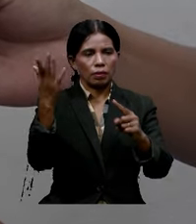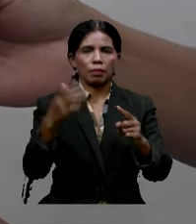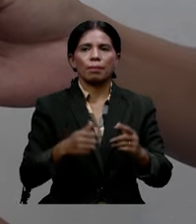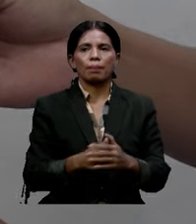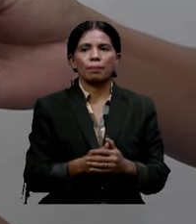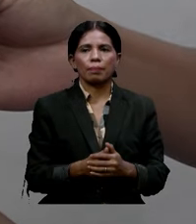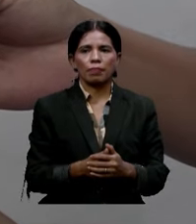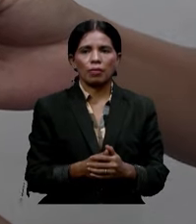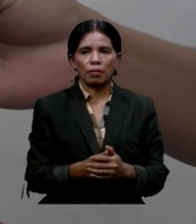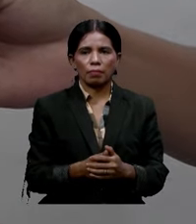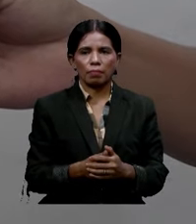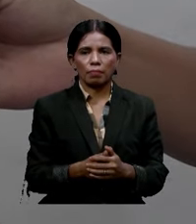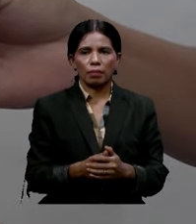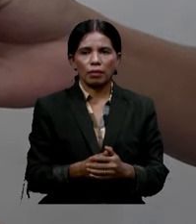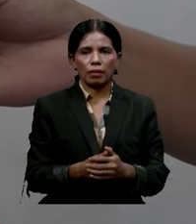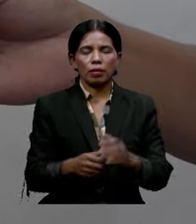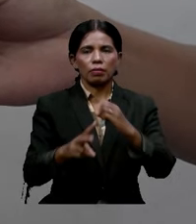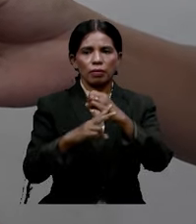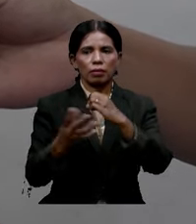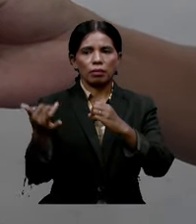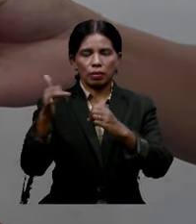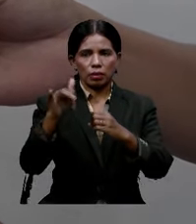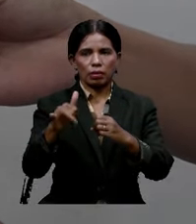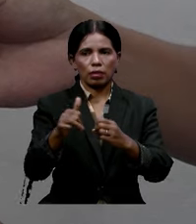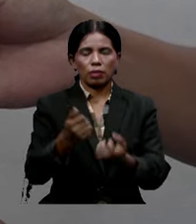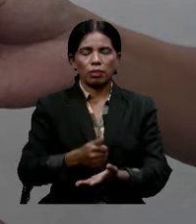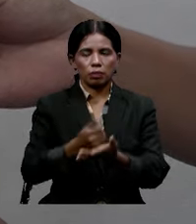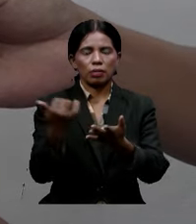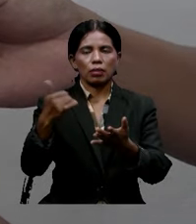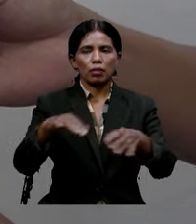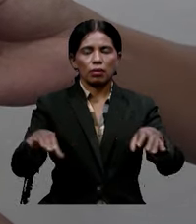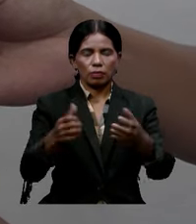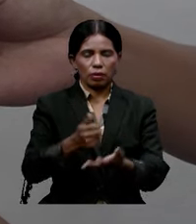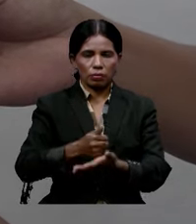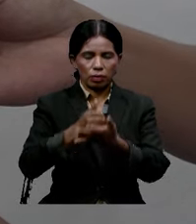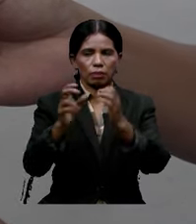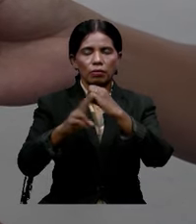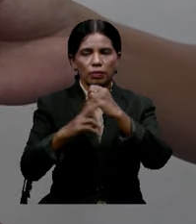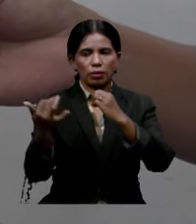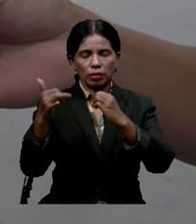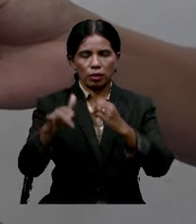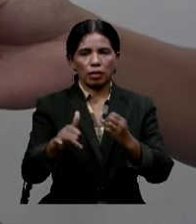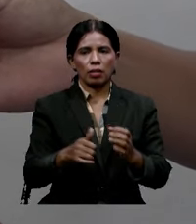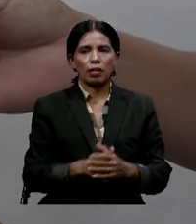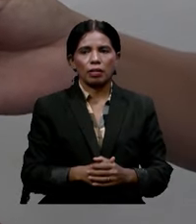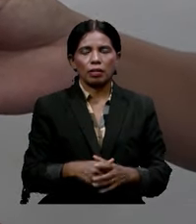by her vitima sira no mos assistencia servisu by her vitima sira ne be ida ne madurante